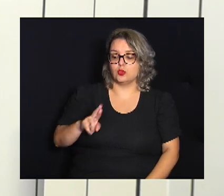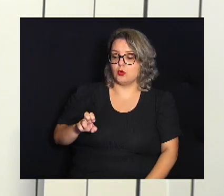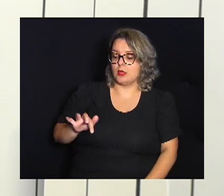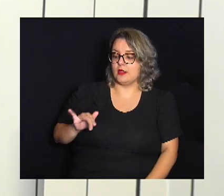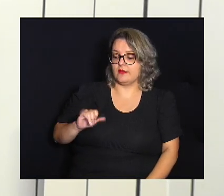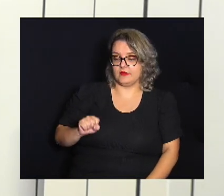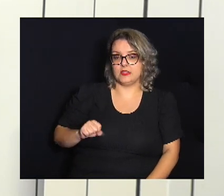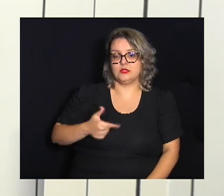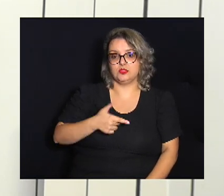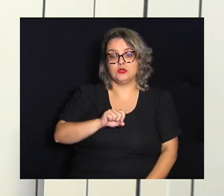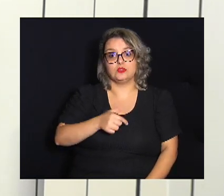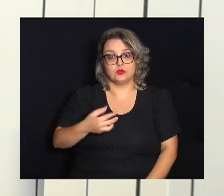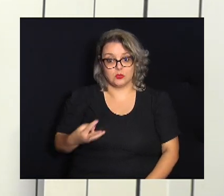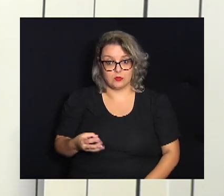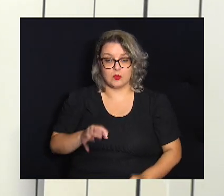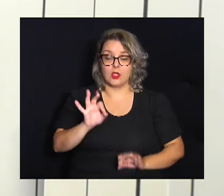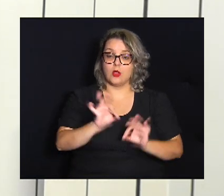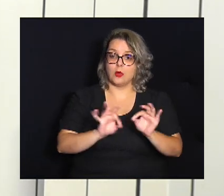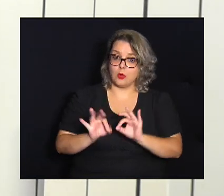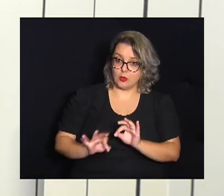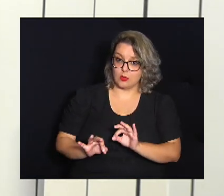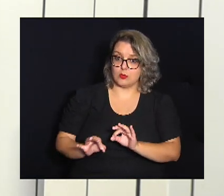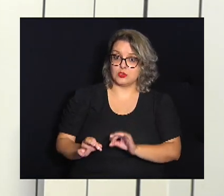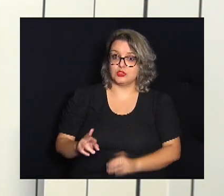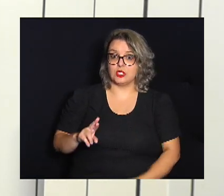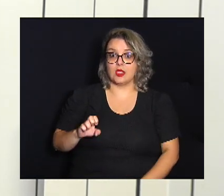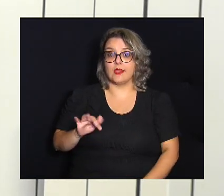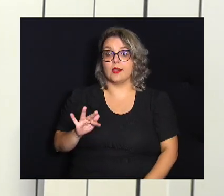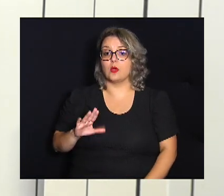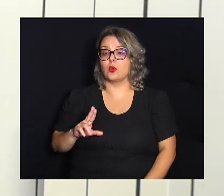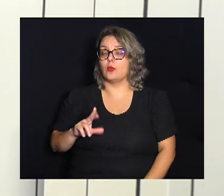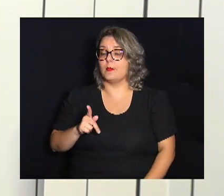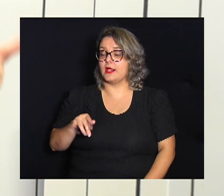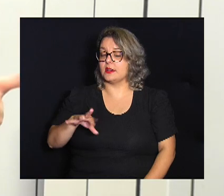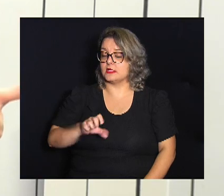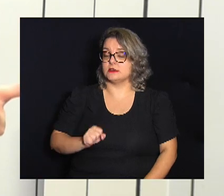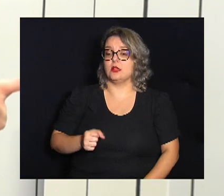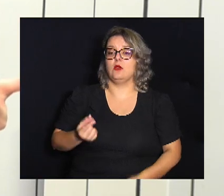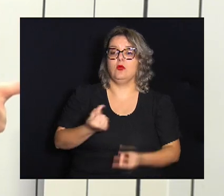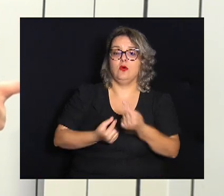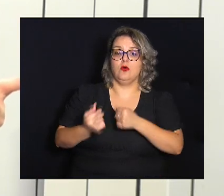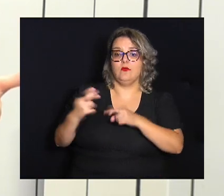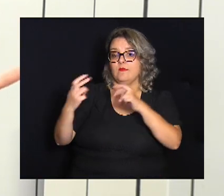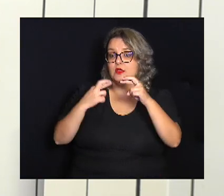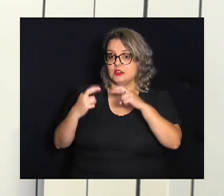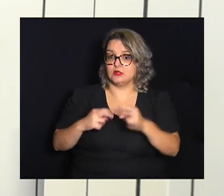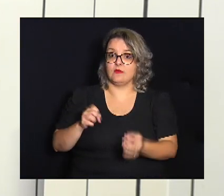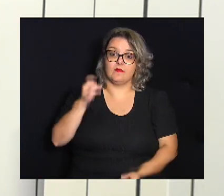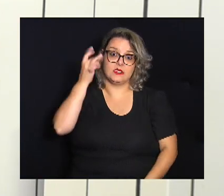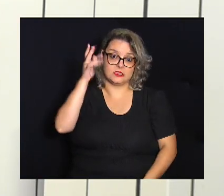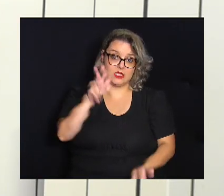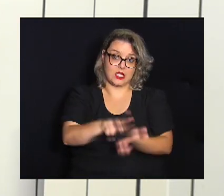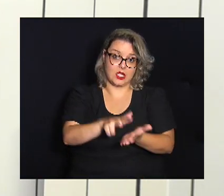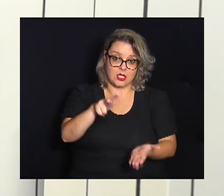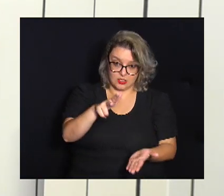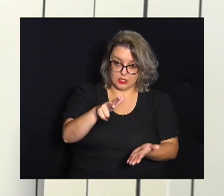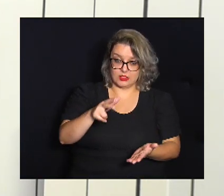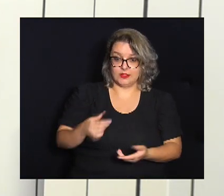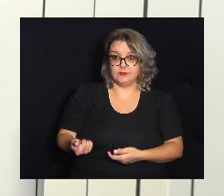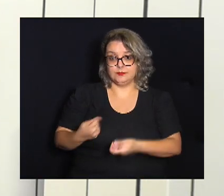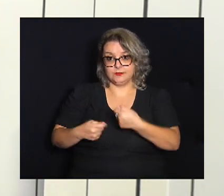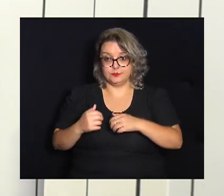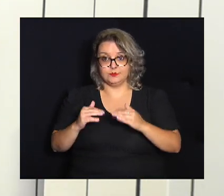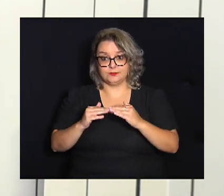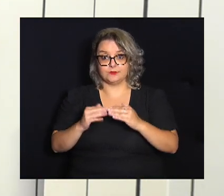2023, que é um programa de recuperação fiscal que tem o objetivo de facilitar a regularização e a renegociação